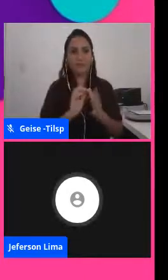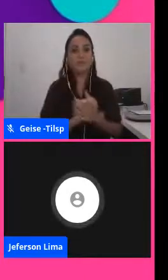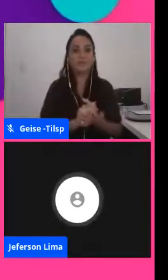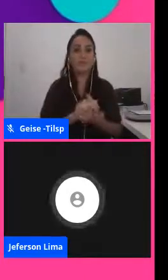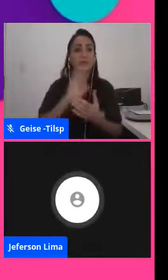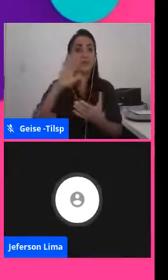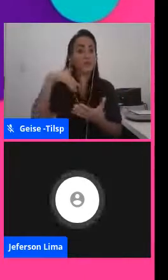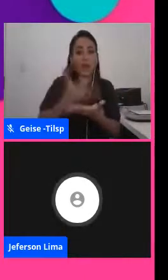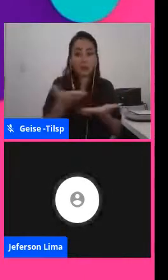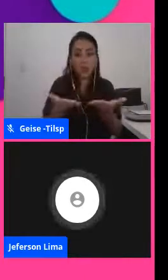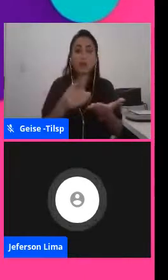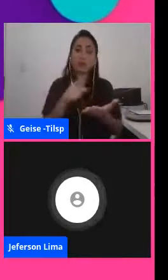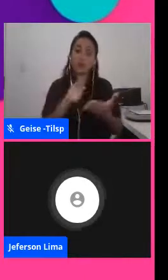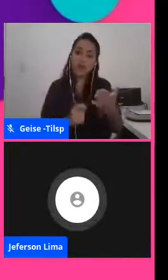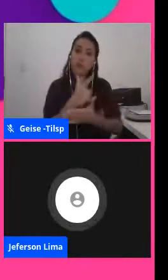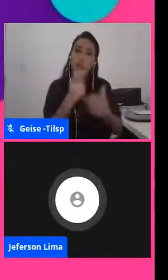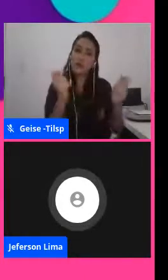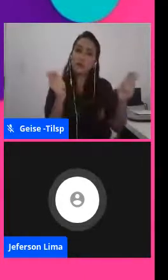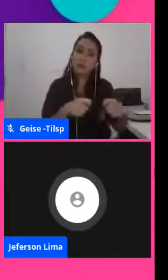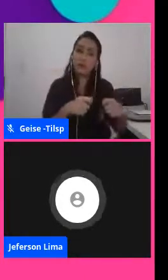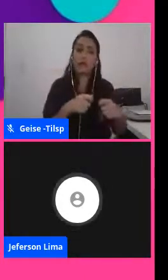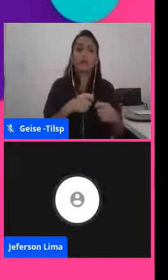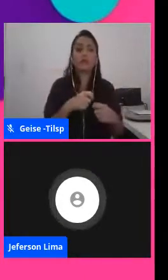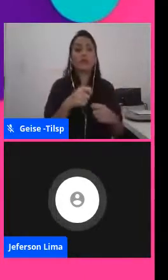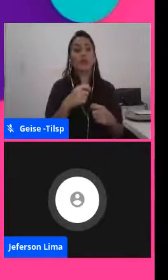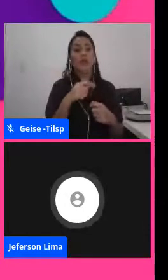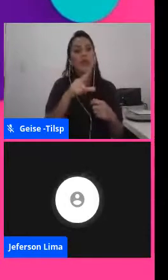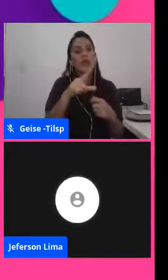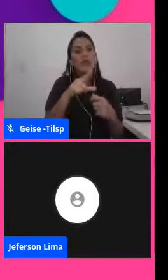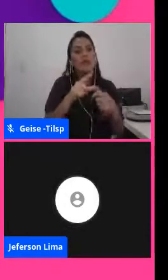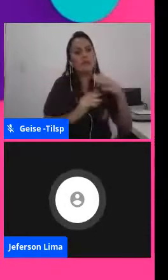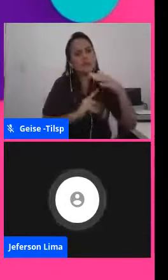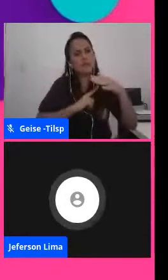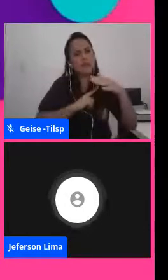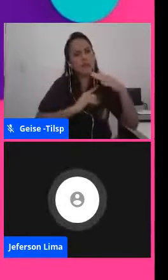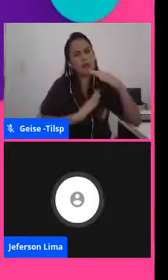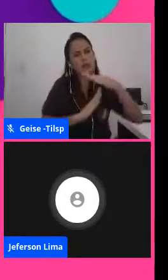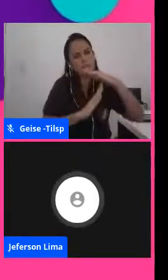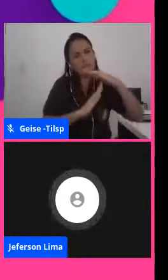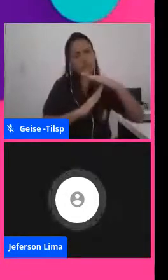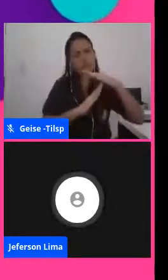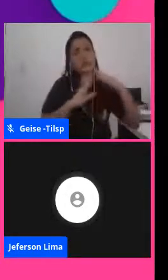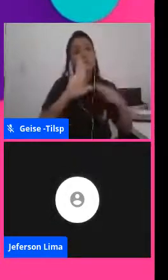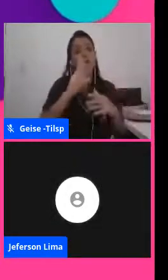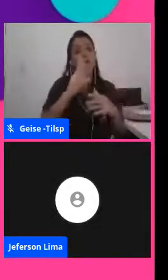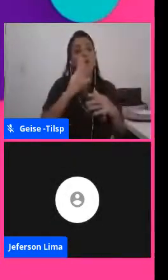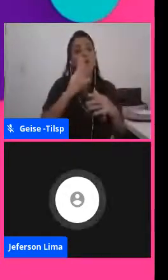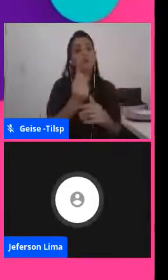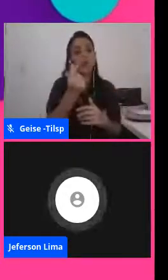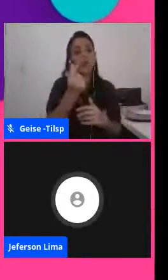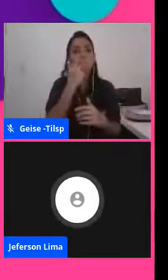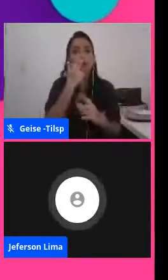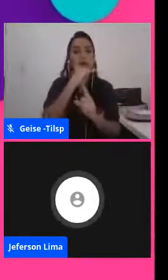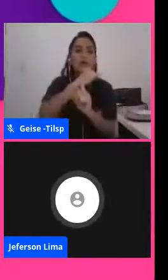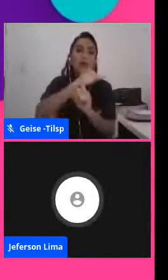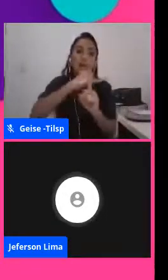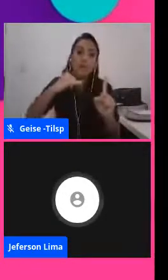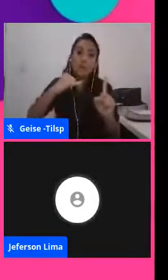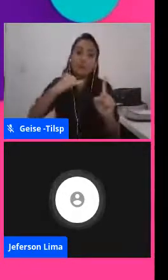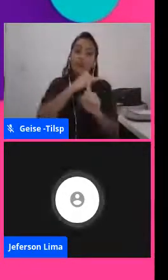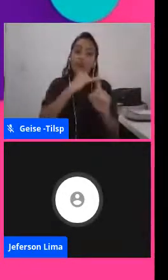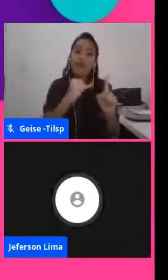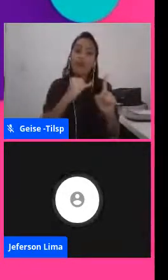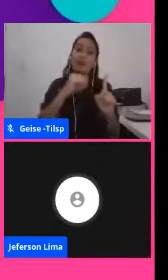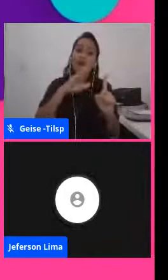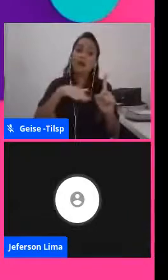tem muito menos recursos, e o preço dele aí varia mais ou menos a metade desse cara daqui. A metade atualmente desse